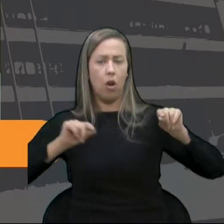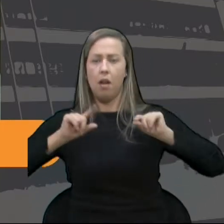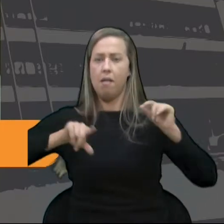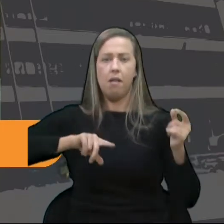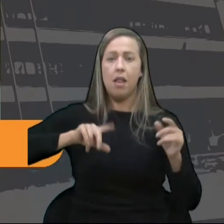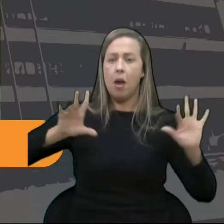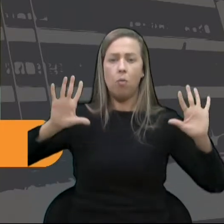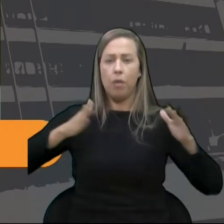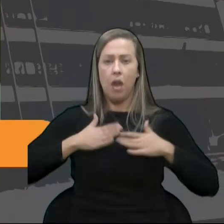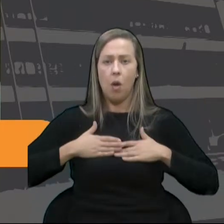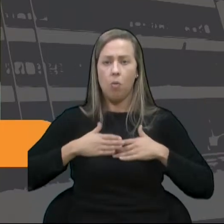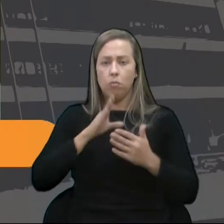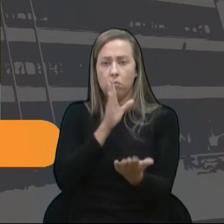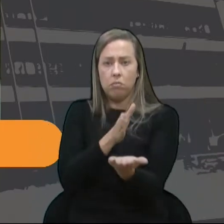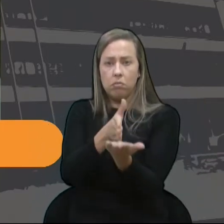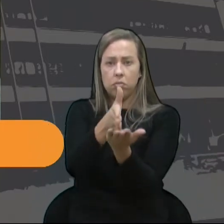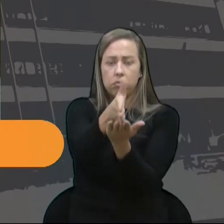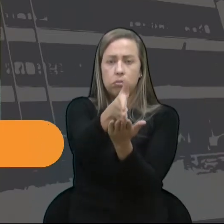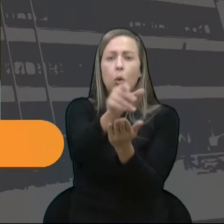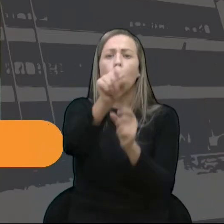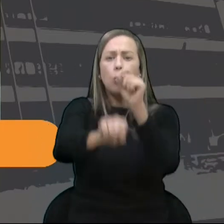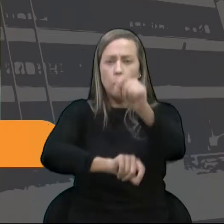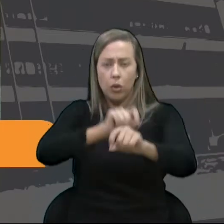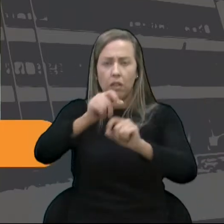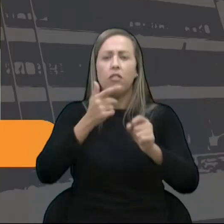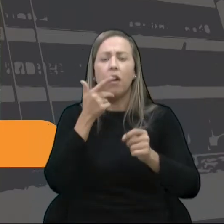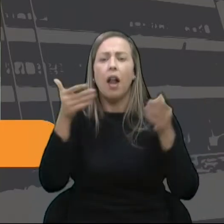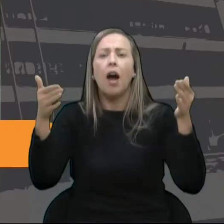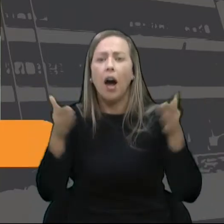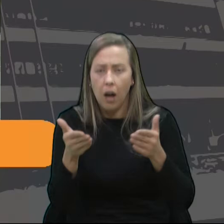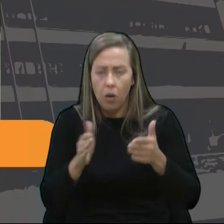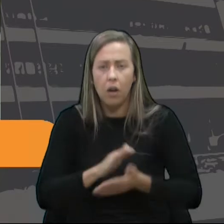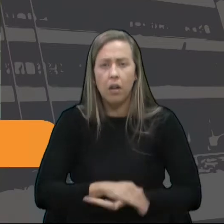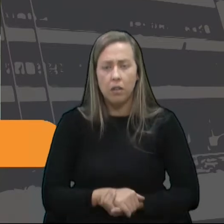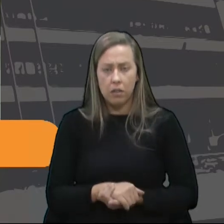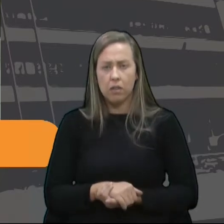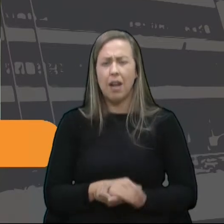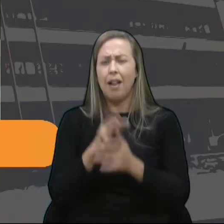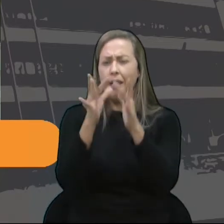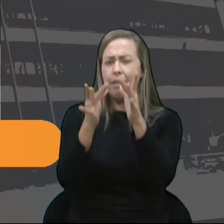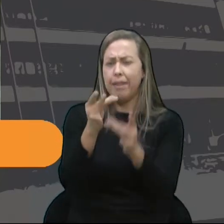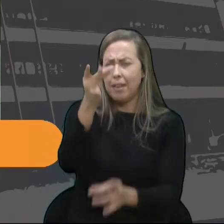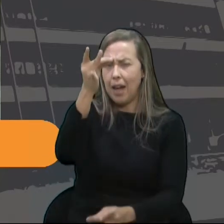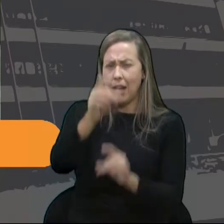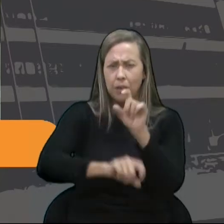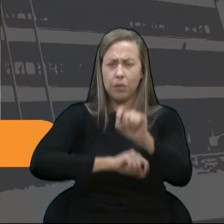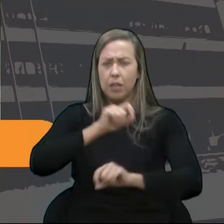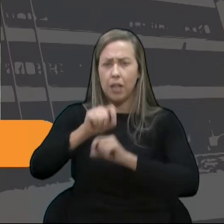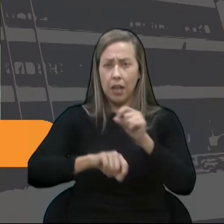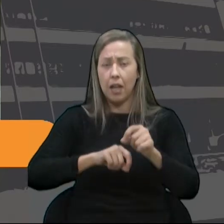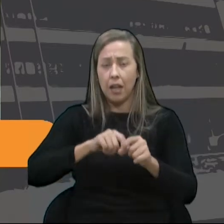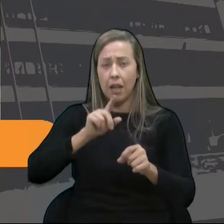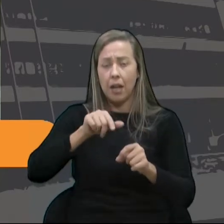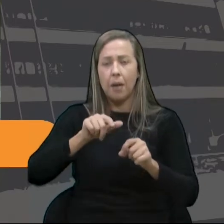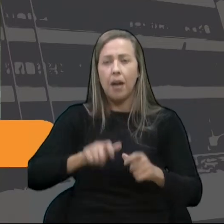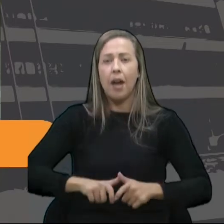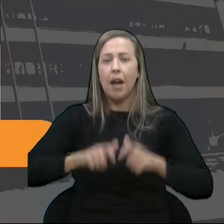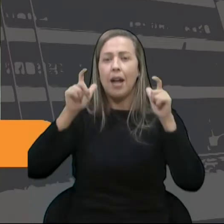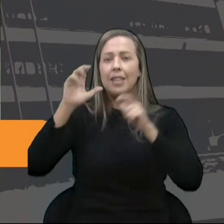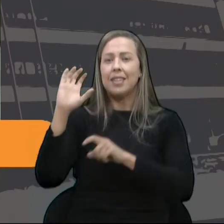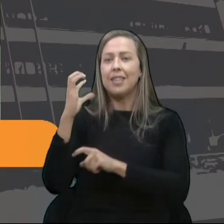polarizadas. Eu fico pelo lado do que diz a ciência. Agora, o detalhe é que boa ciência leva